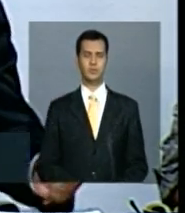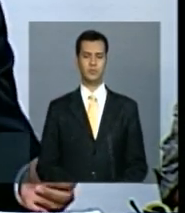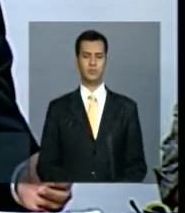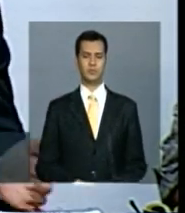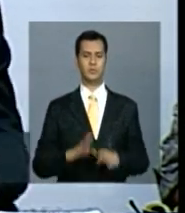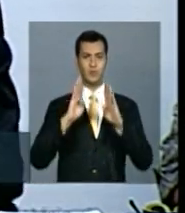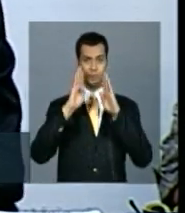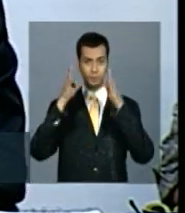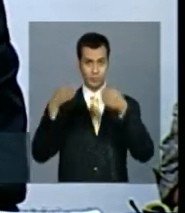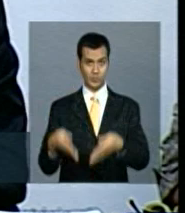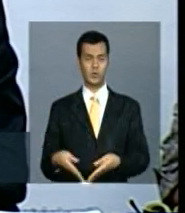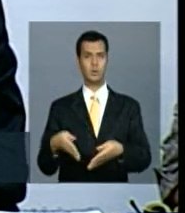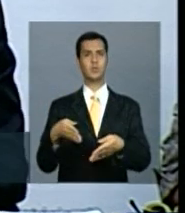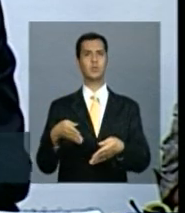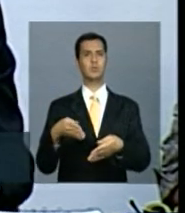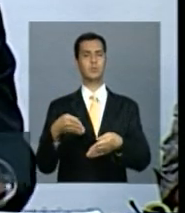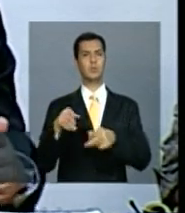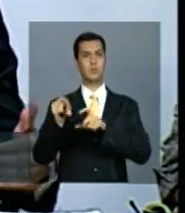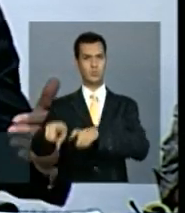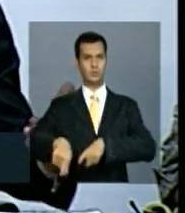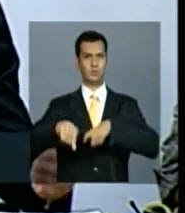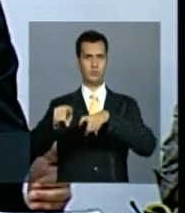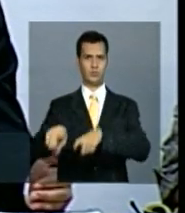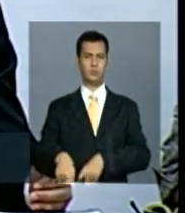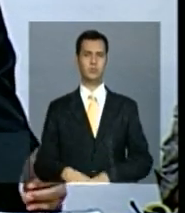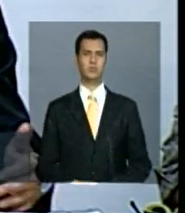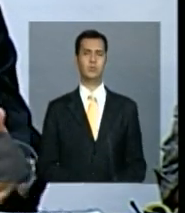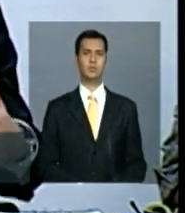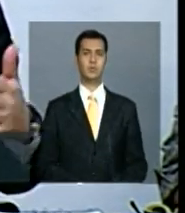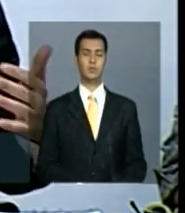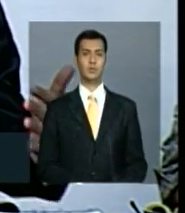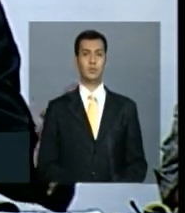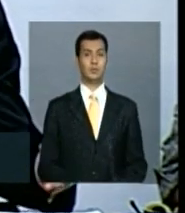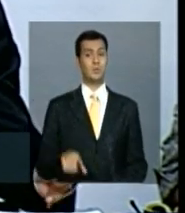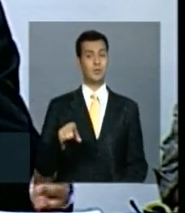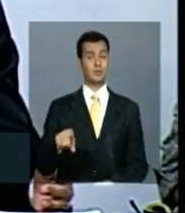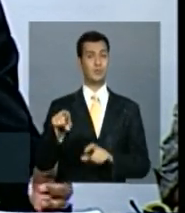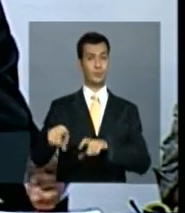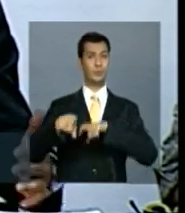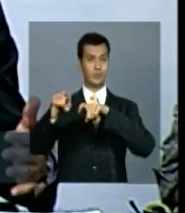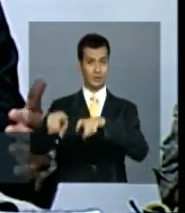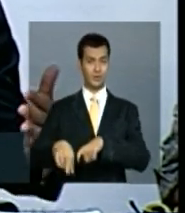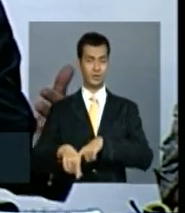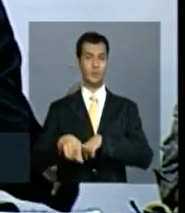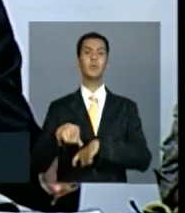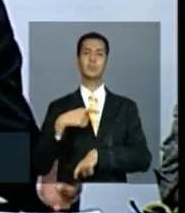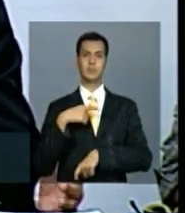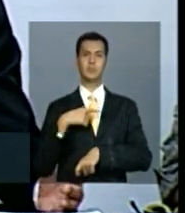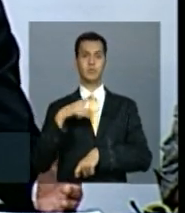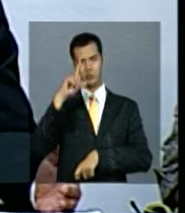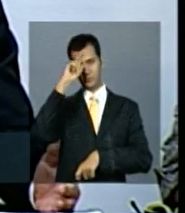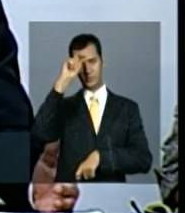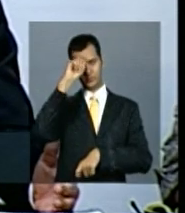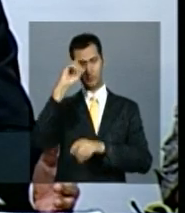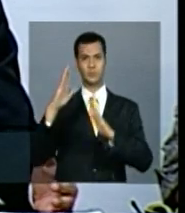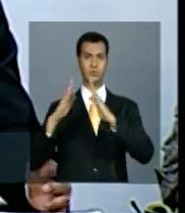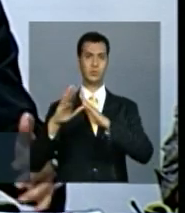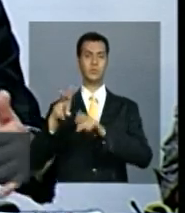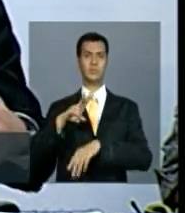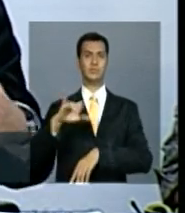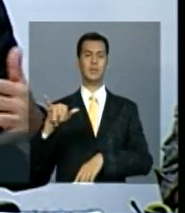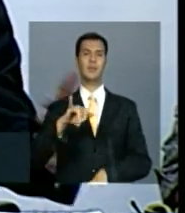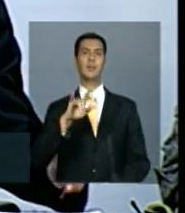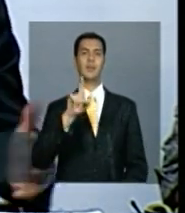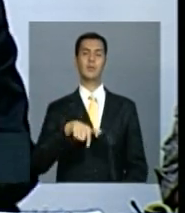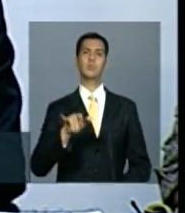foco específico na região Rural inclusive nessa região Rural essas unidades terão farão parte do programa telesaúde do